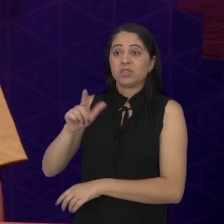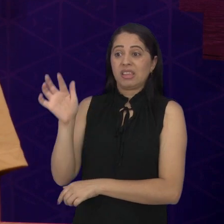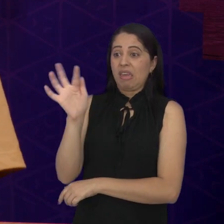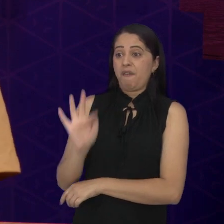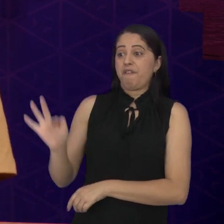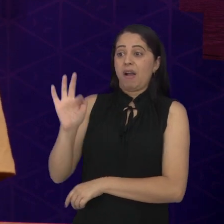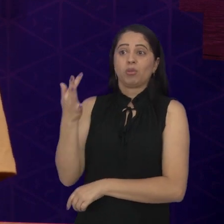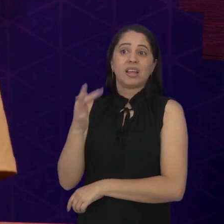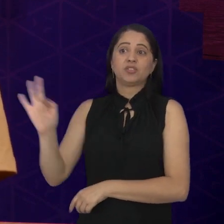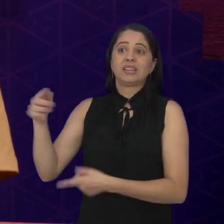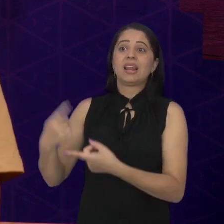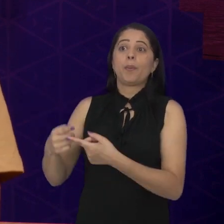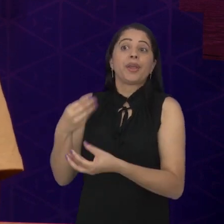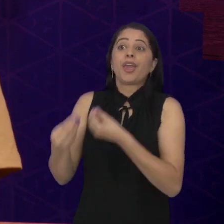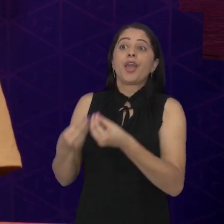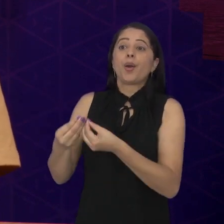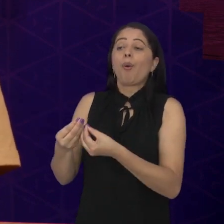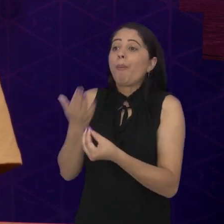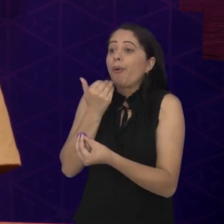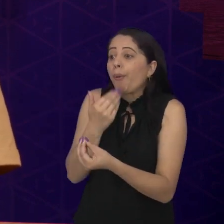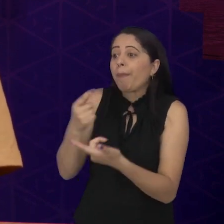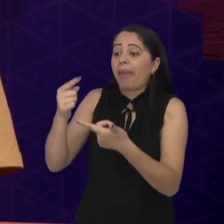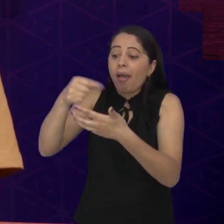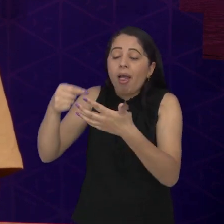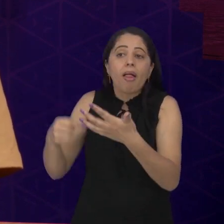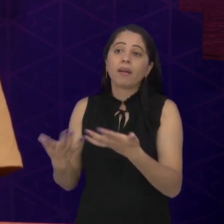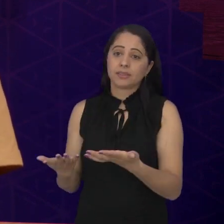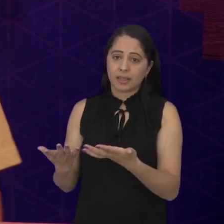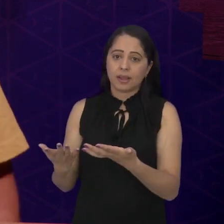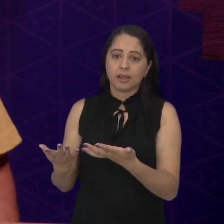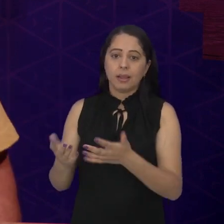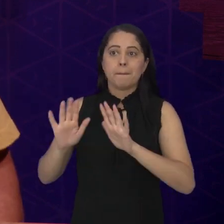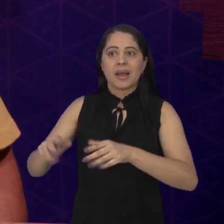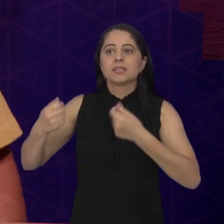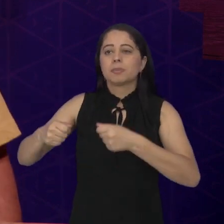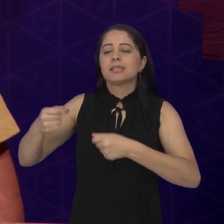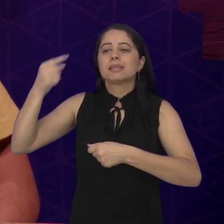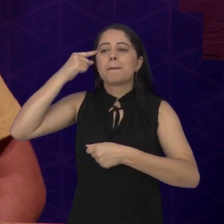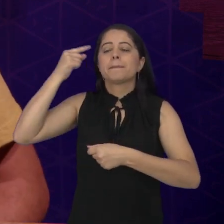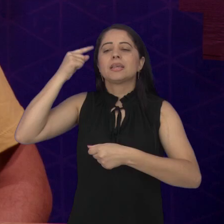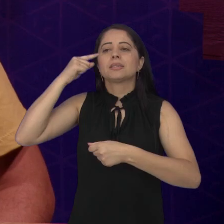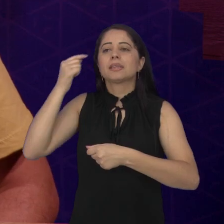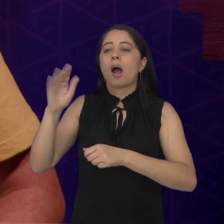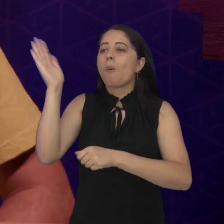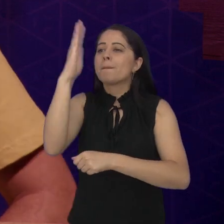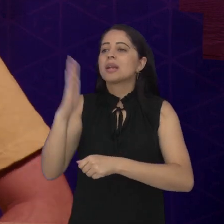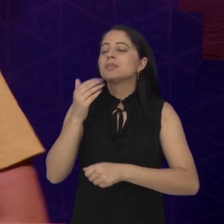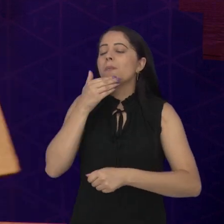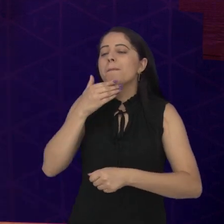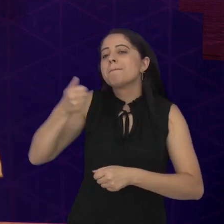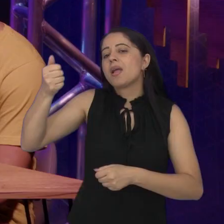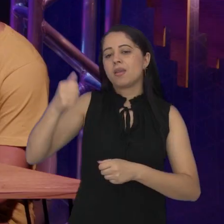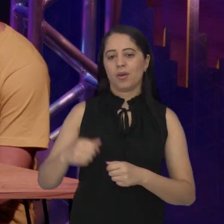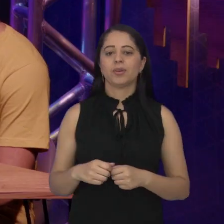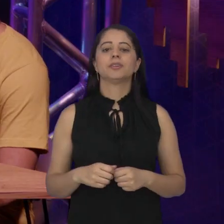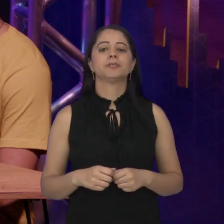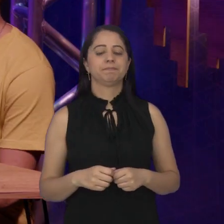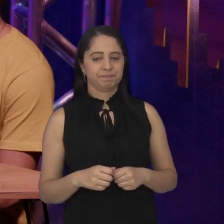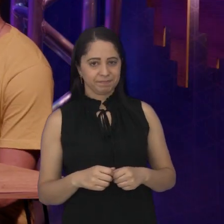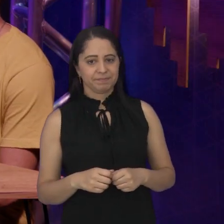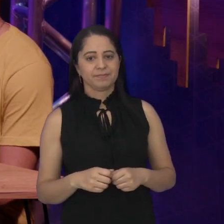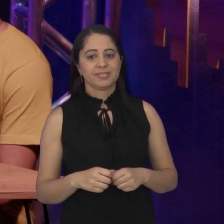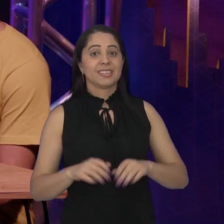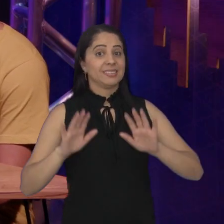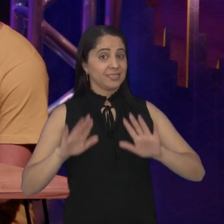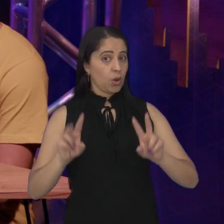gente tem que pensar nas gerações futuras, continuar com políticas públicas para melhorar o nosso país para todo mundo. É isso, eu acho que esse é o